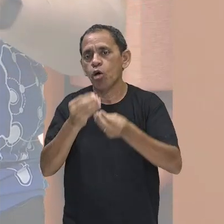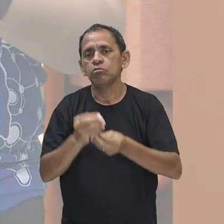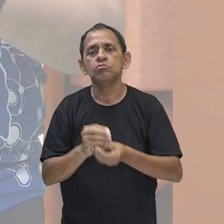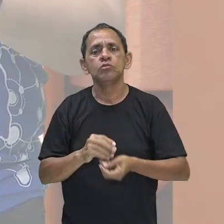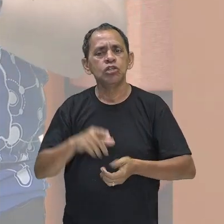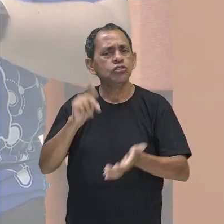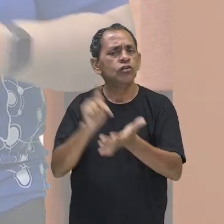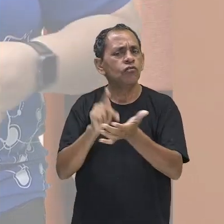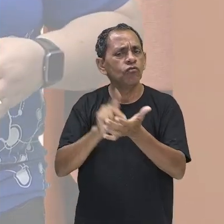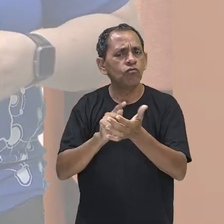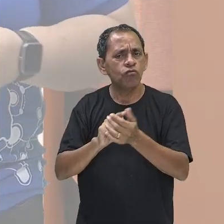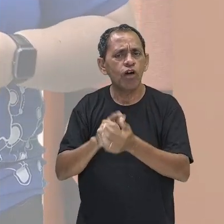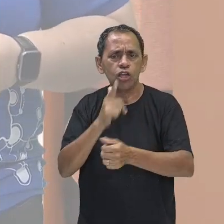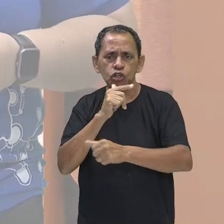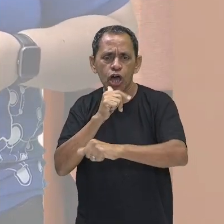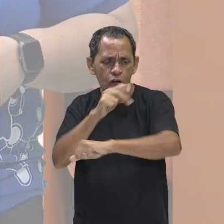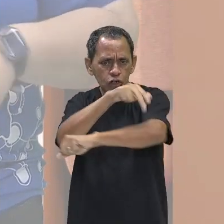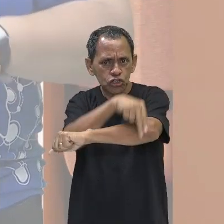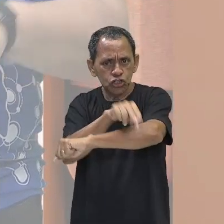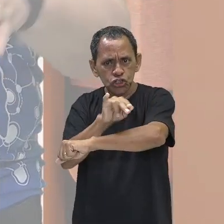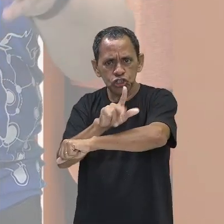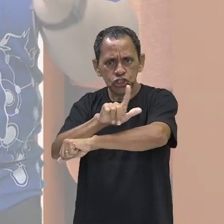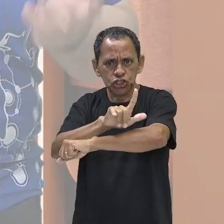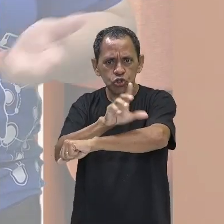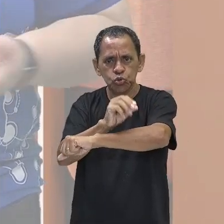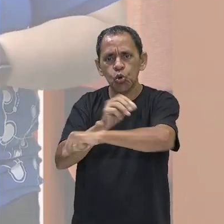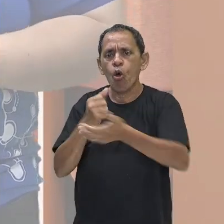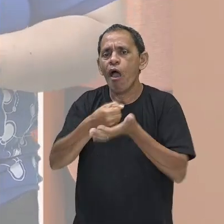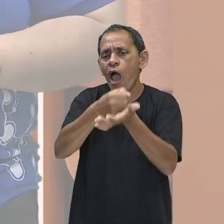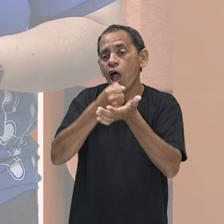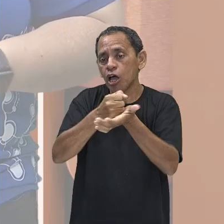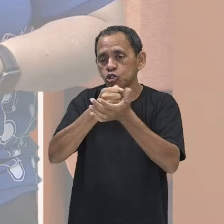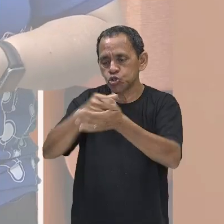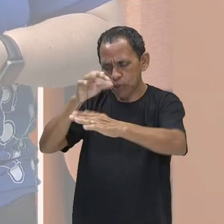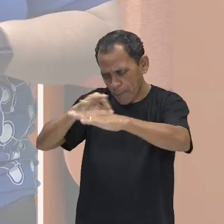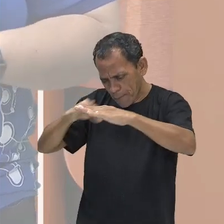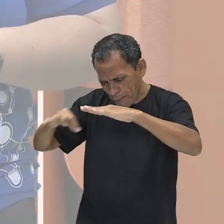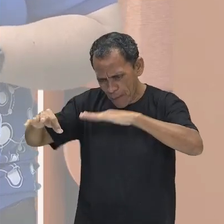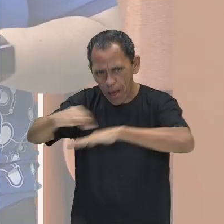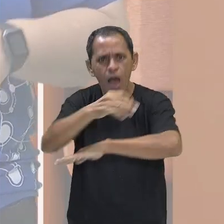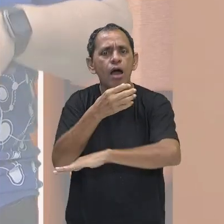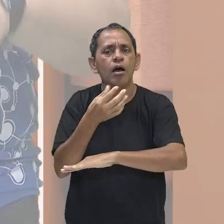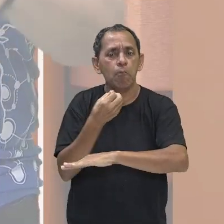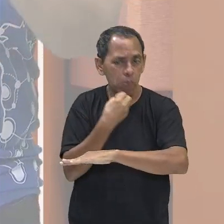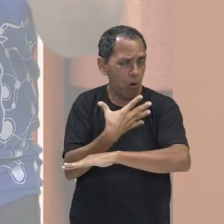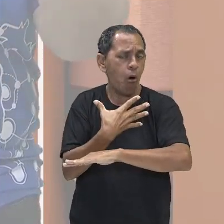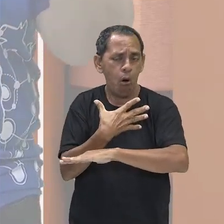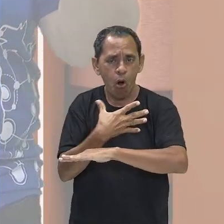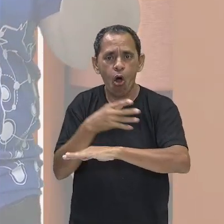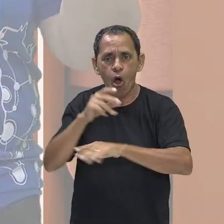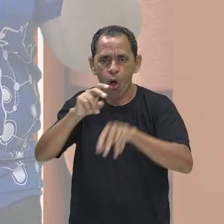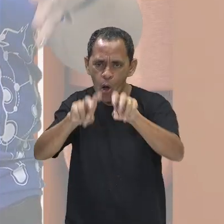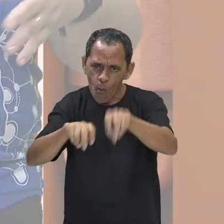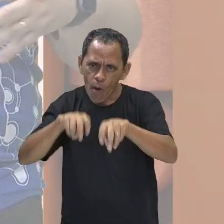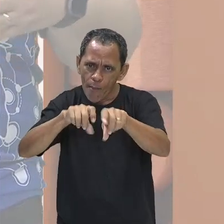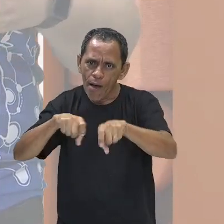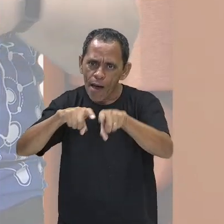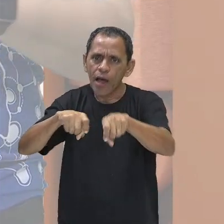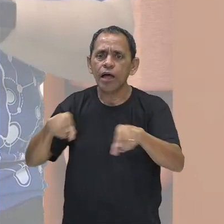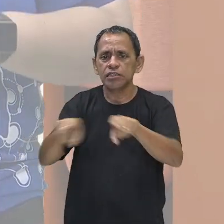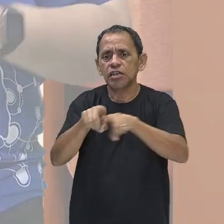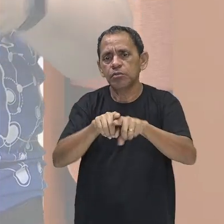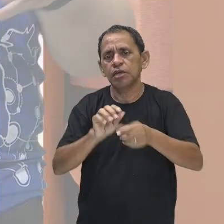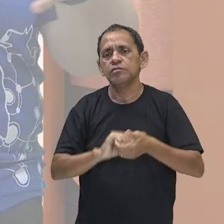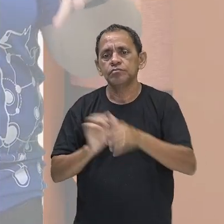as águas do Nilo ajudam a fertilizar as terras, então, situadas às suas margens. E do rio Nilo,